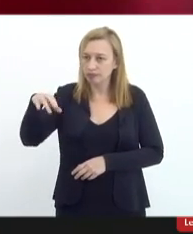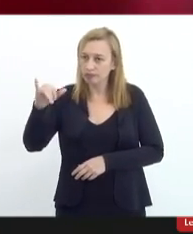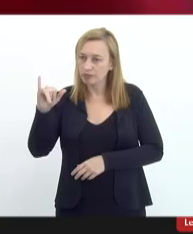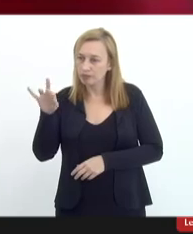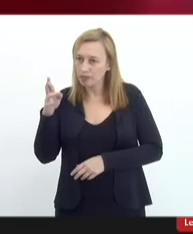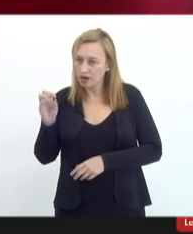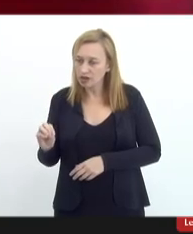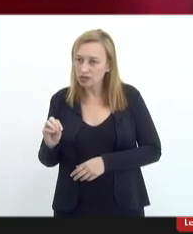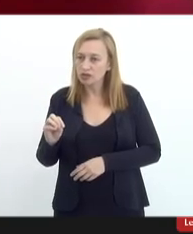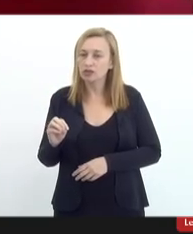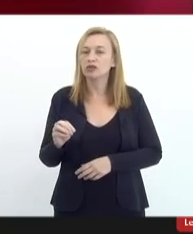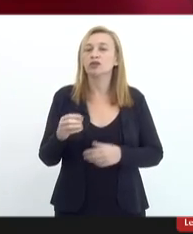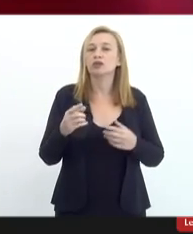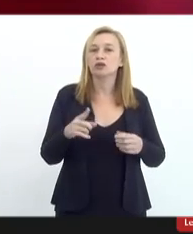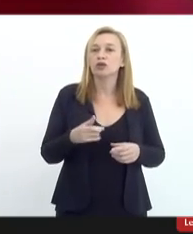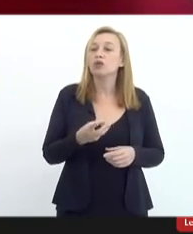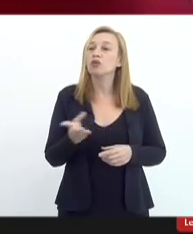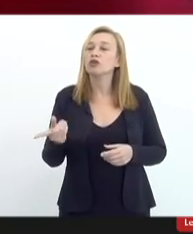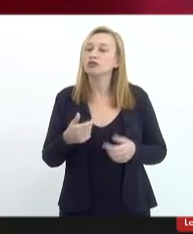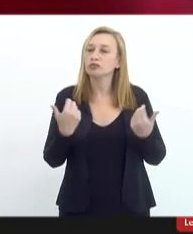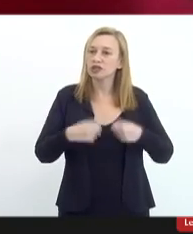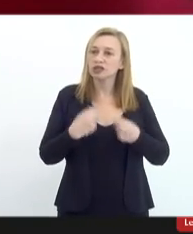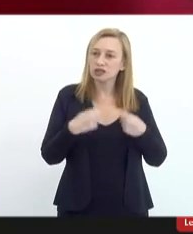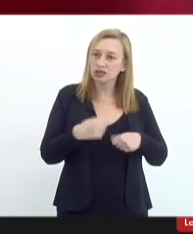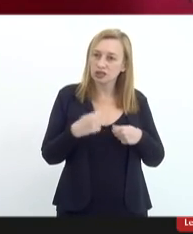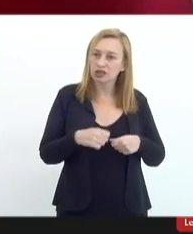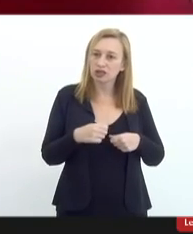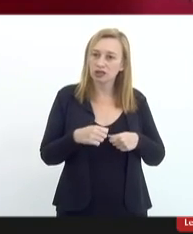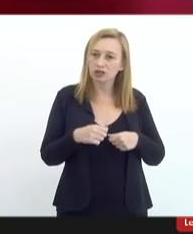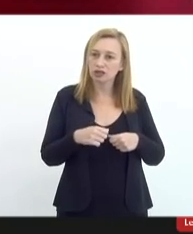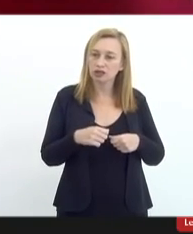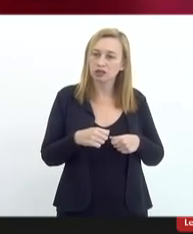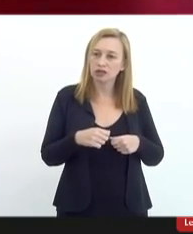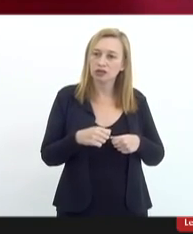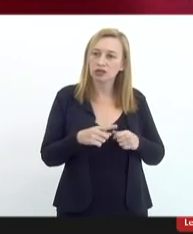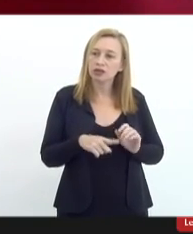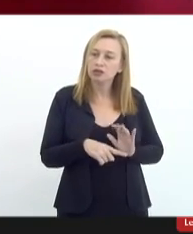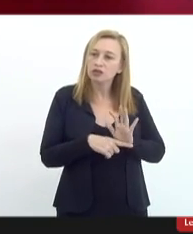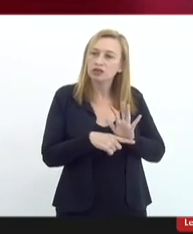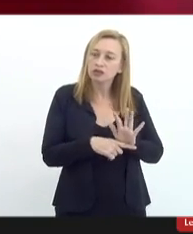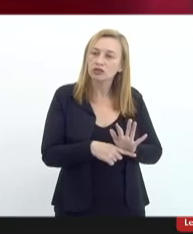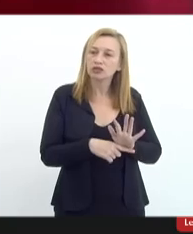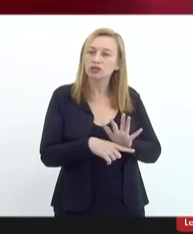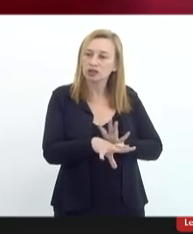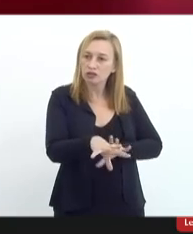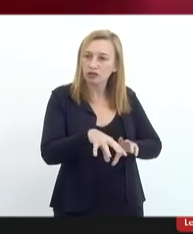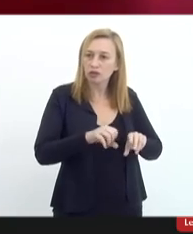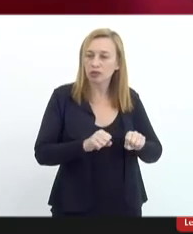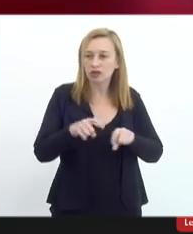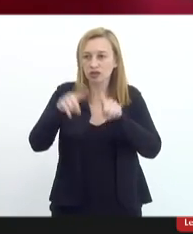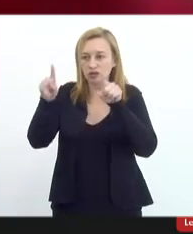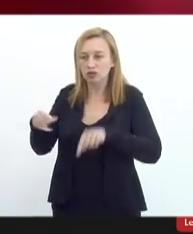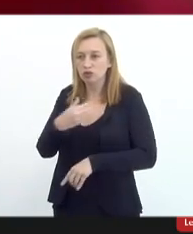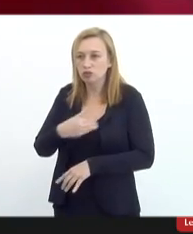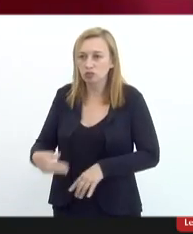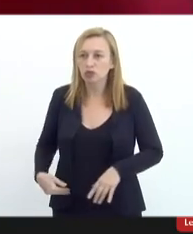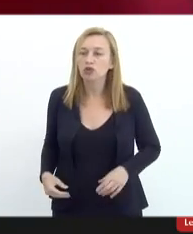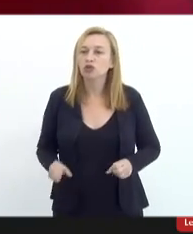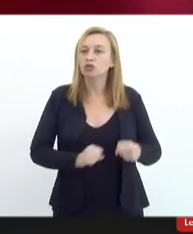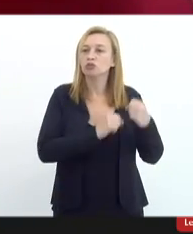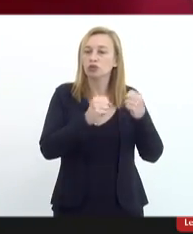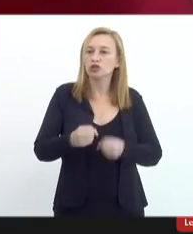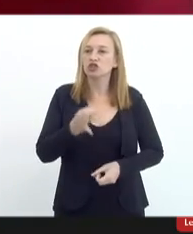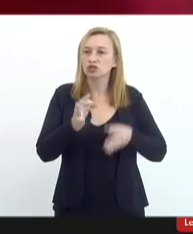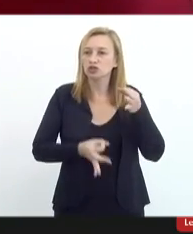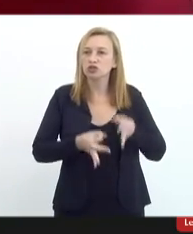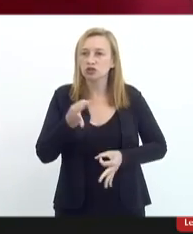ainda precisamos reestruturar na formação educacional dos servidores públicos, no poder judiciário, né, na criação de uma